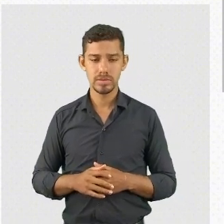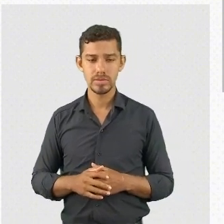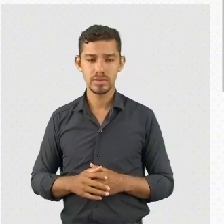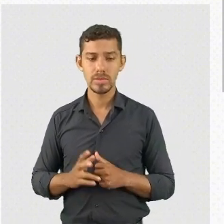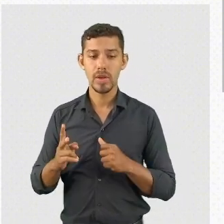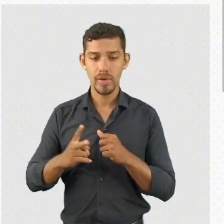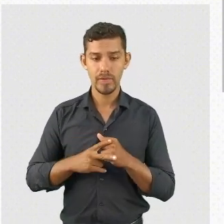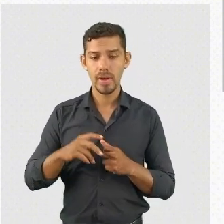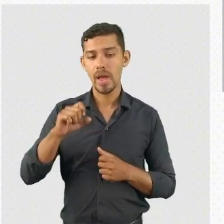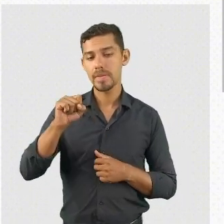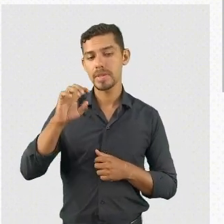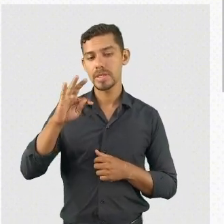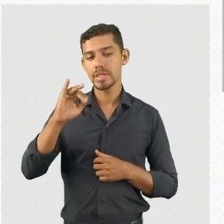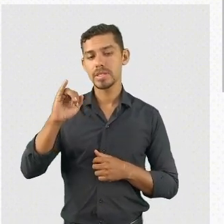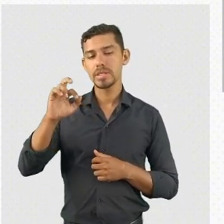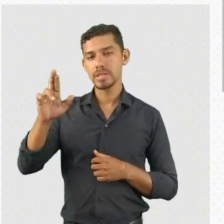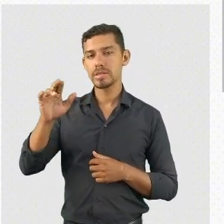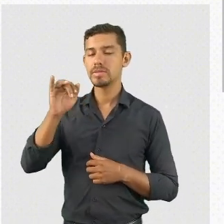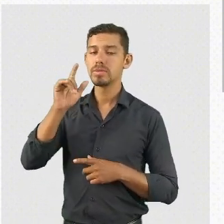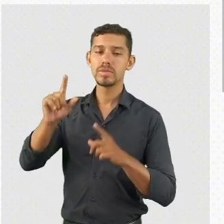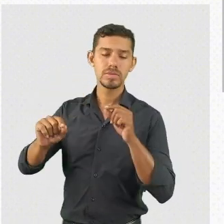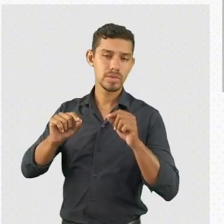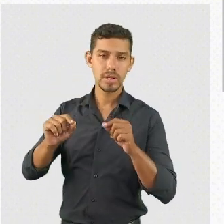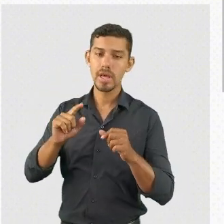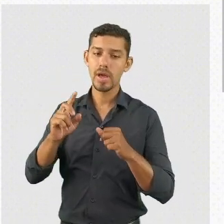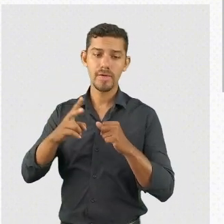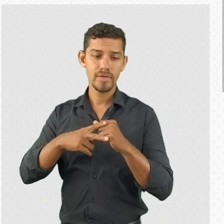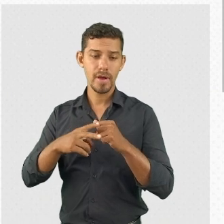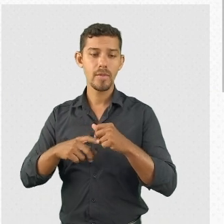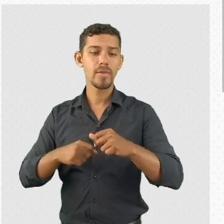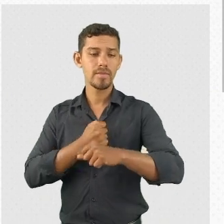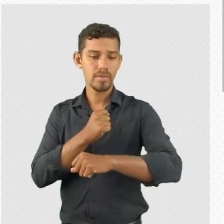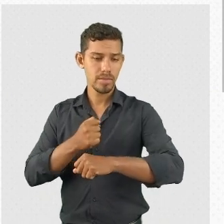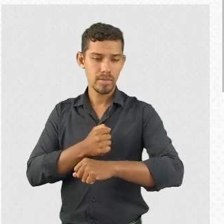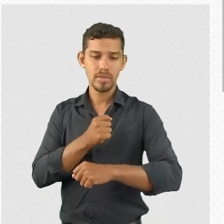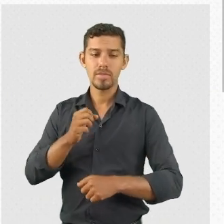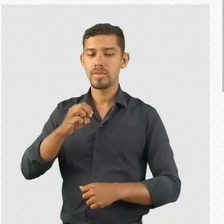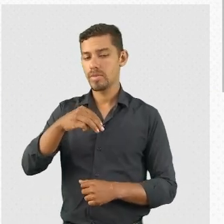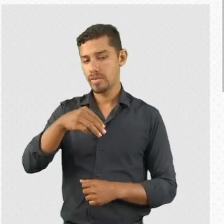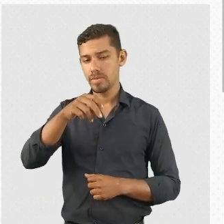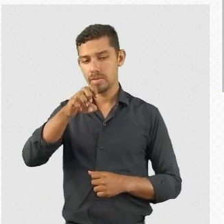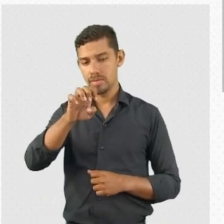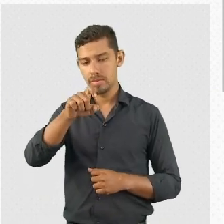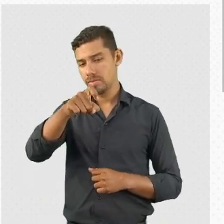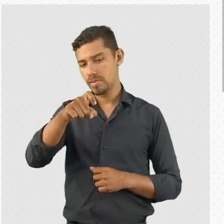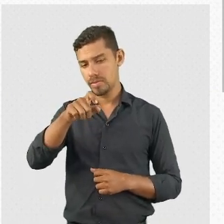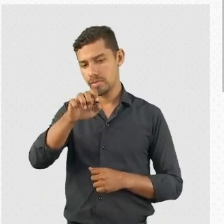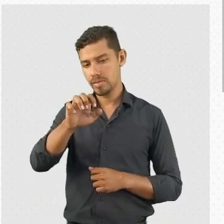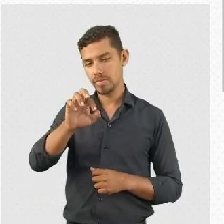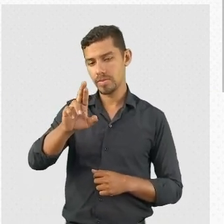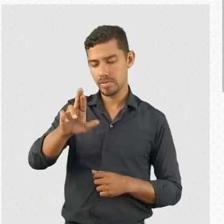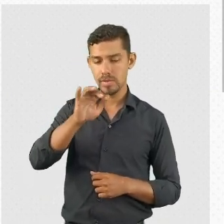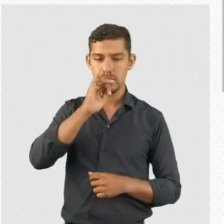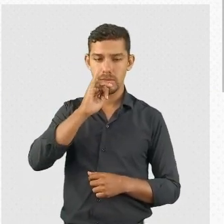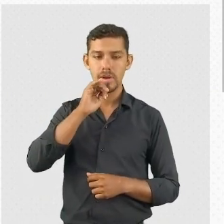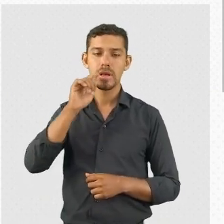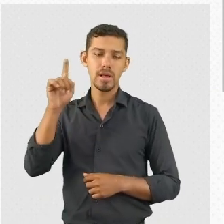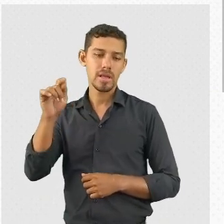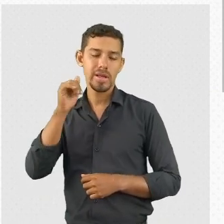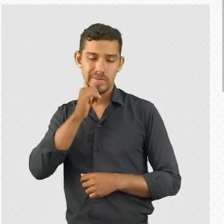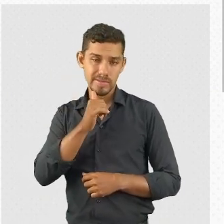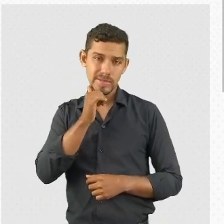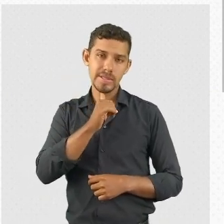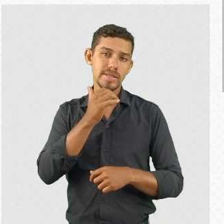verbo stir. O que é o stir? É o verbo mexer. O movimento de você identificar essa